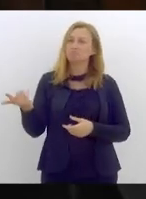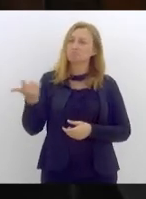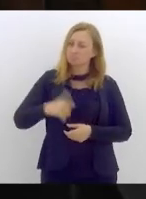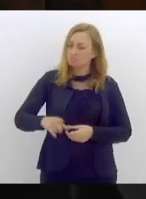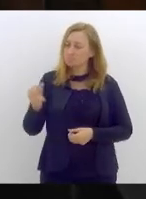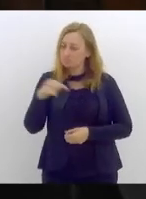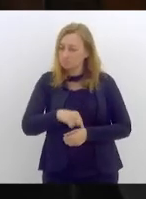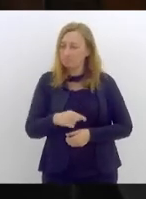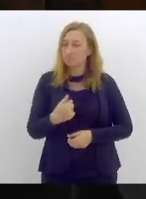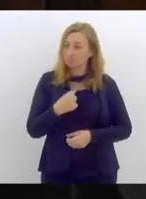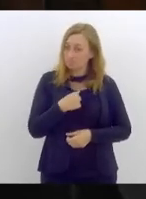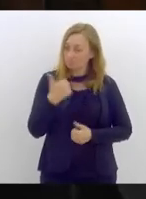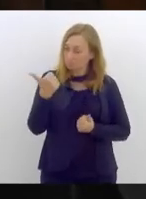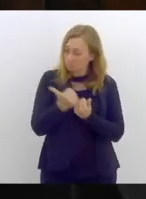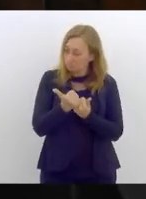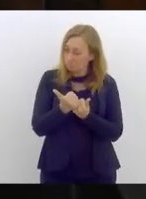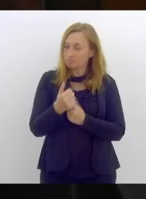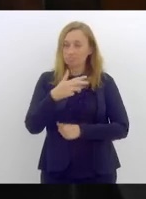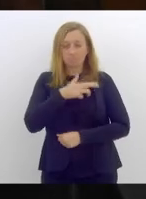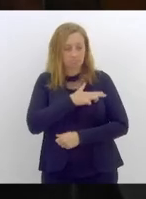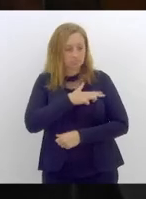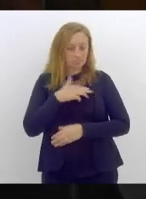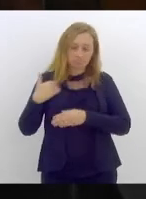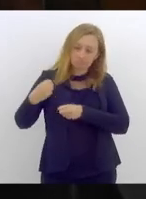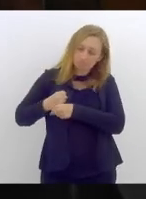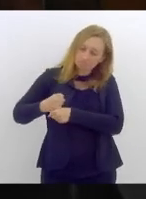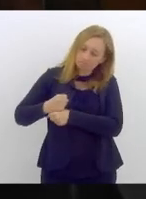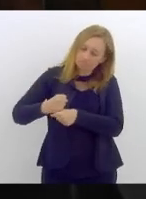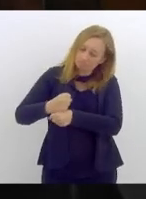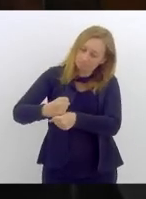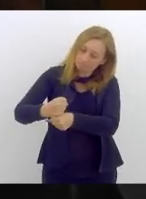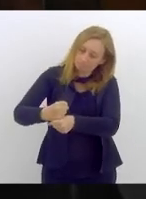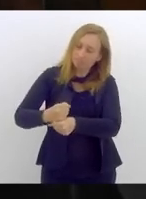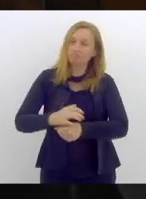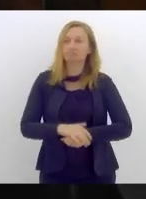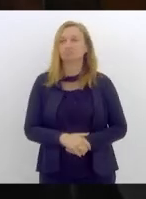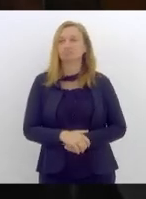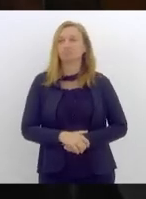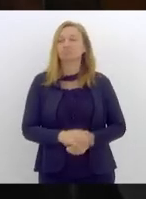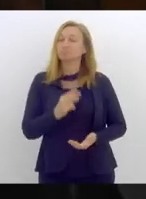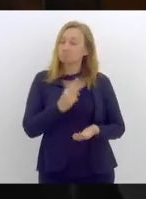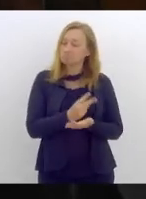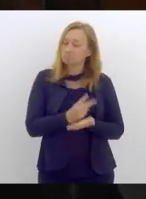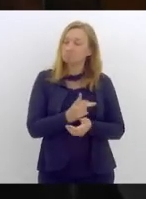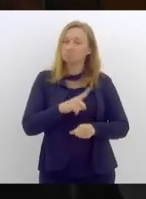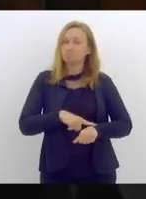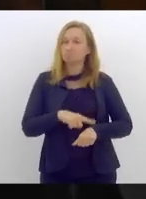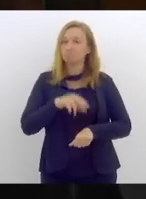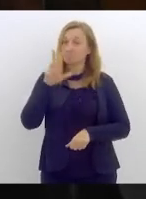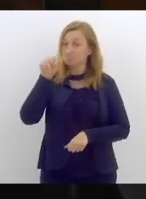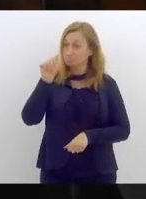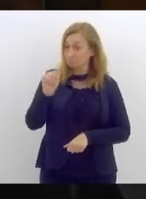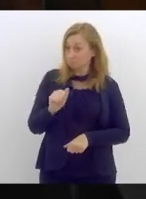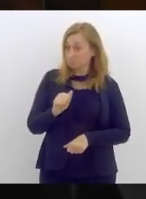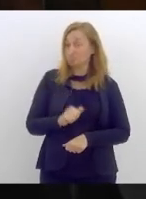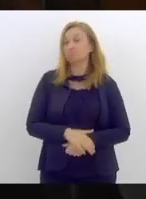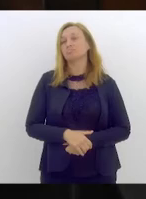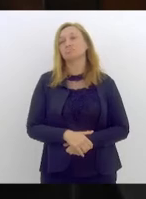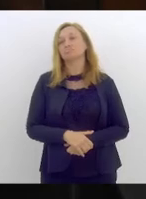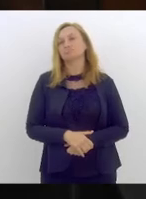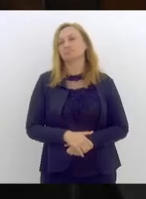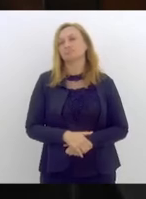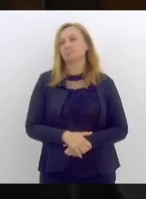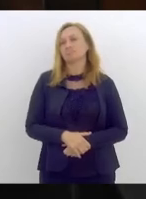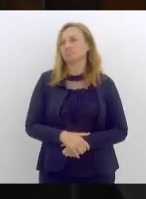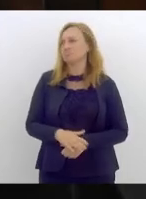eu apoiador de Lula de longa data desde sempre mesmo nos momentos em que Lula ela dado como um